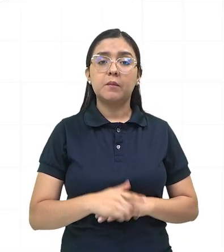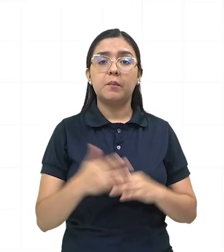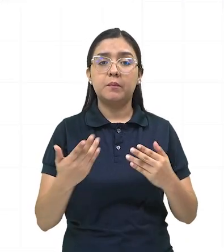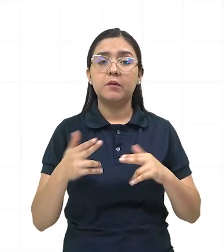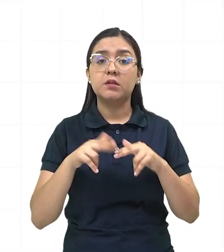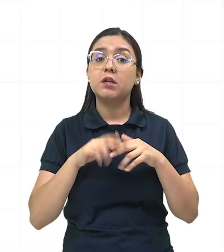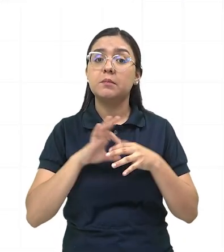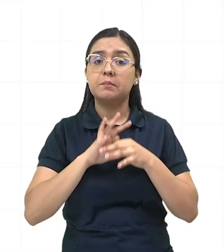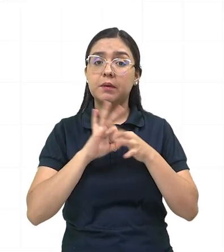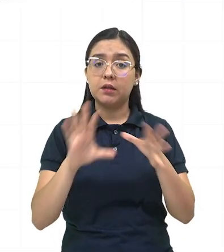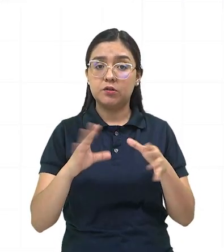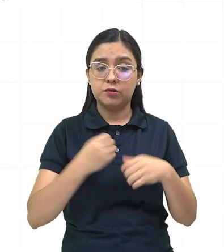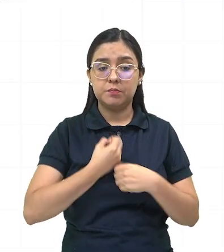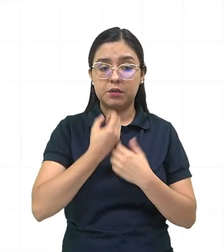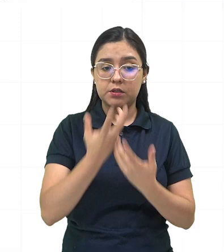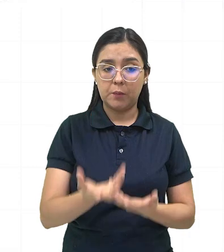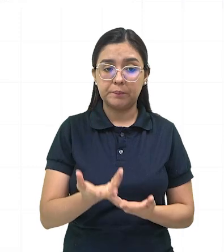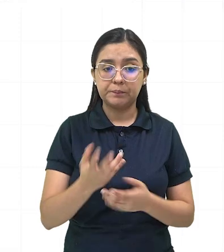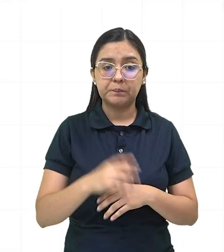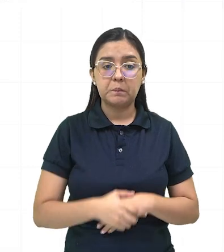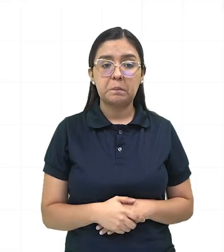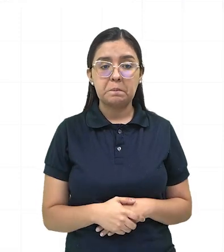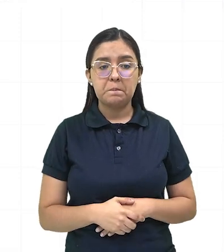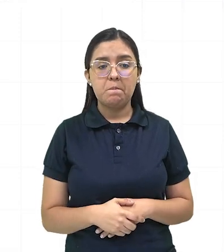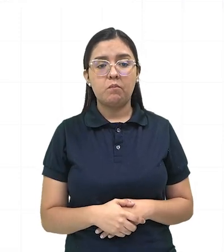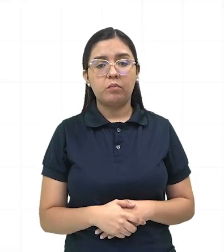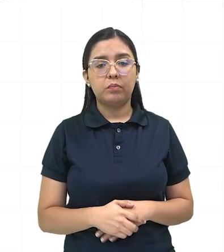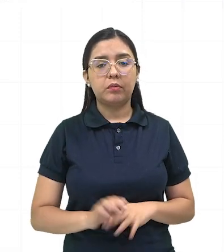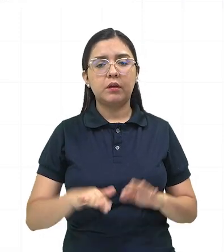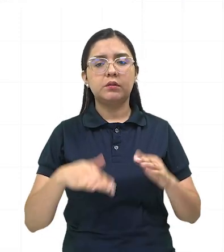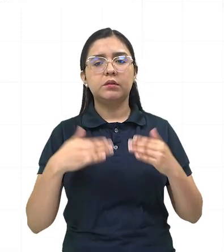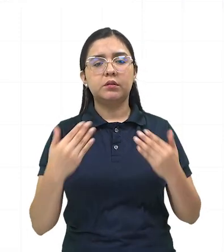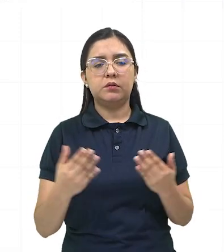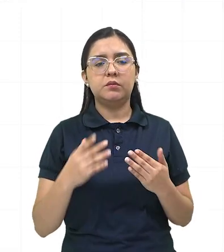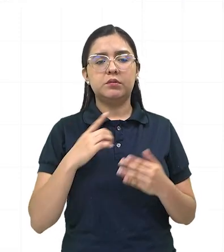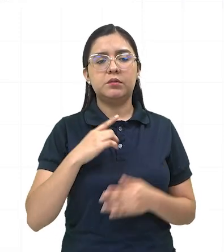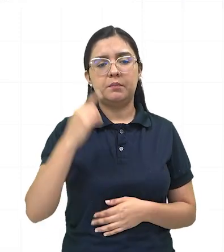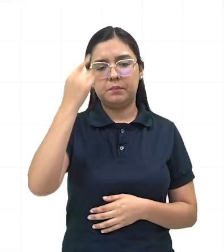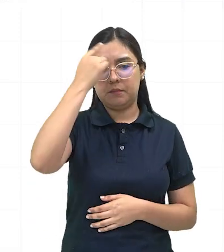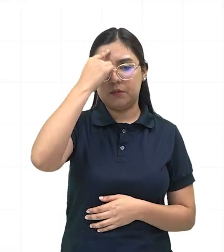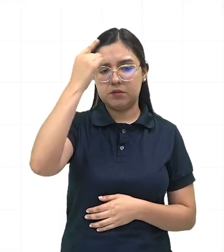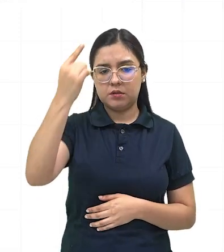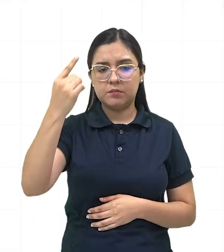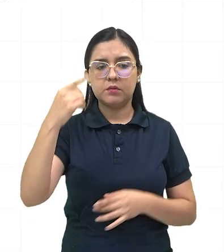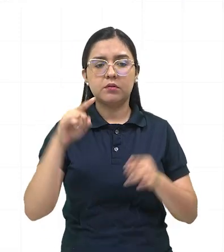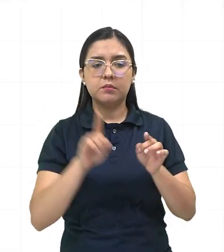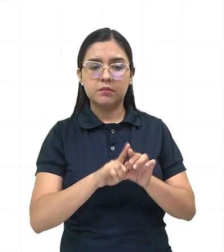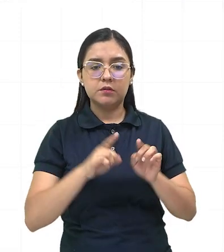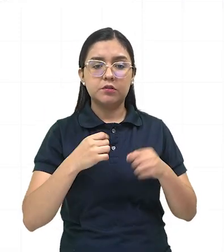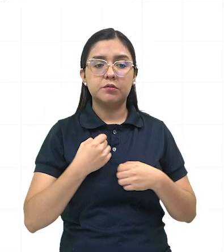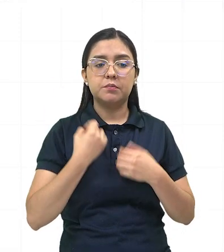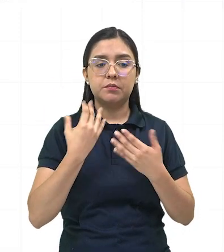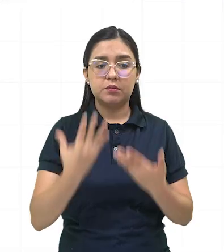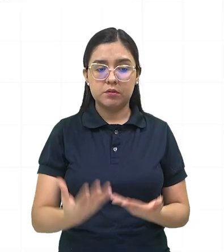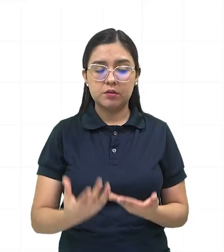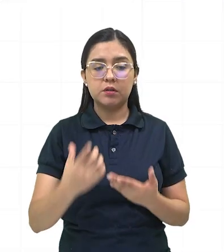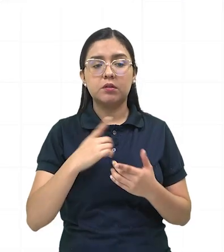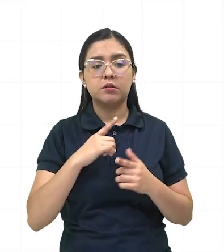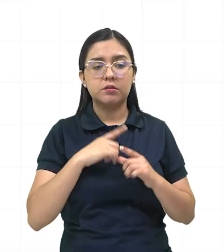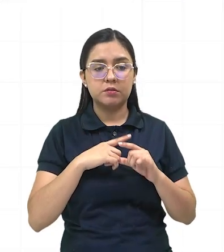expressão. Seguindo, quando esse pensamento ou essa expressão ferem